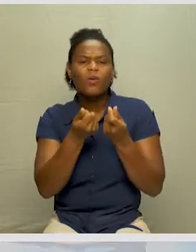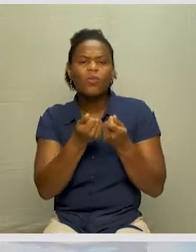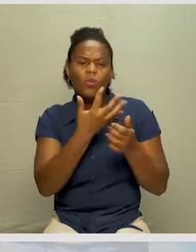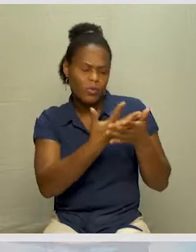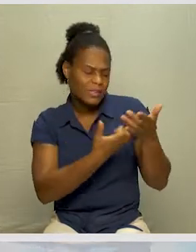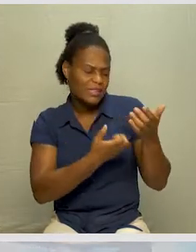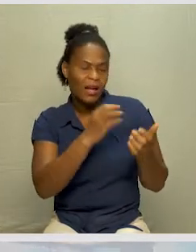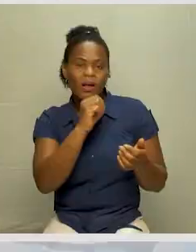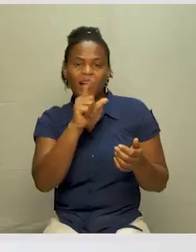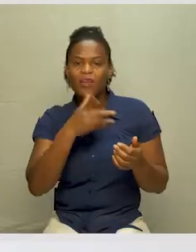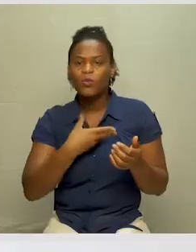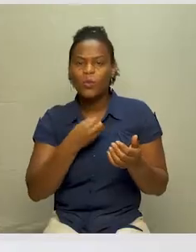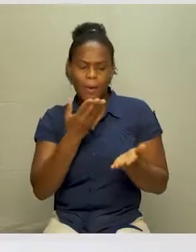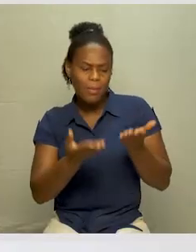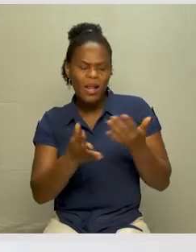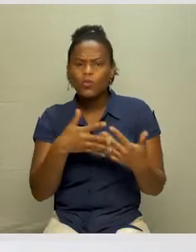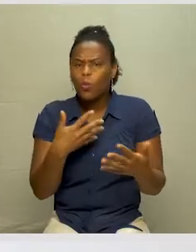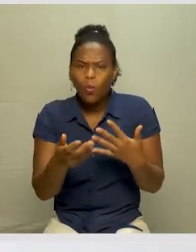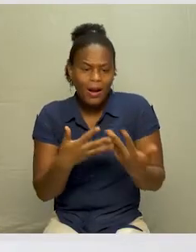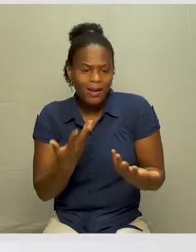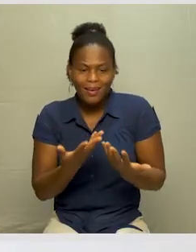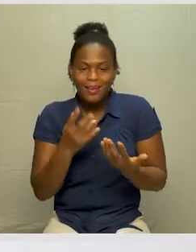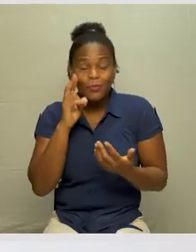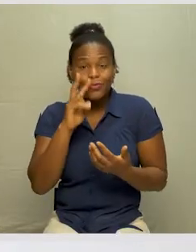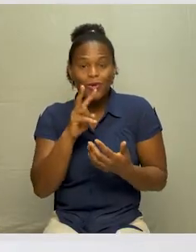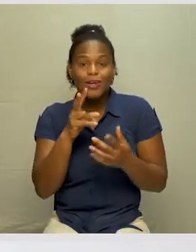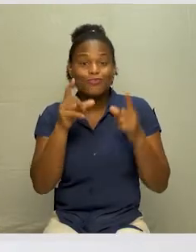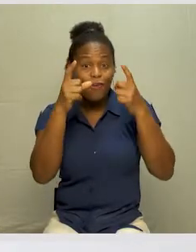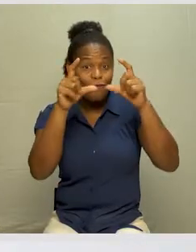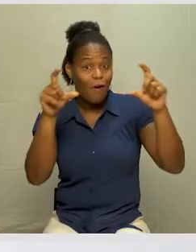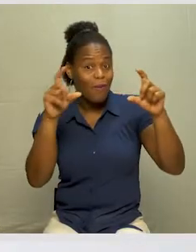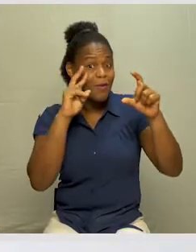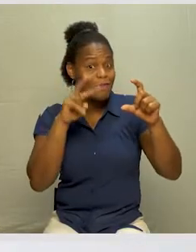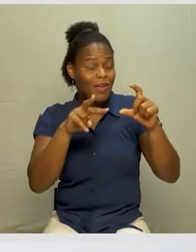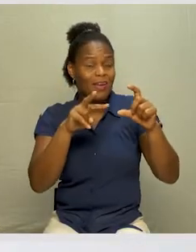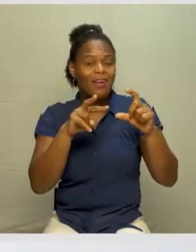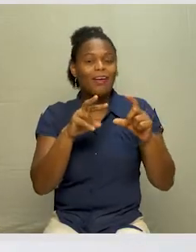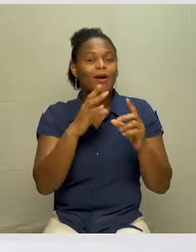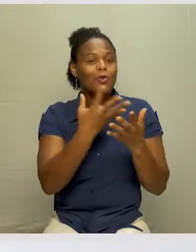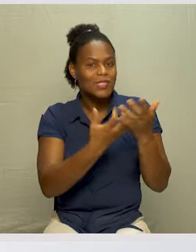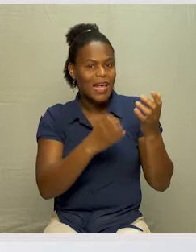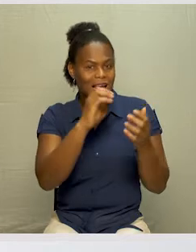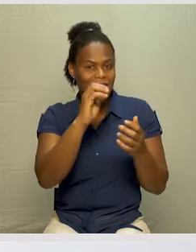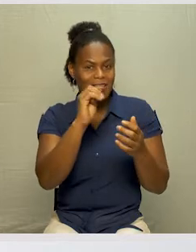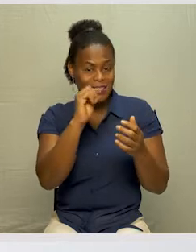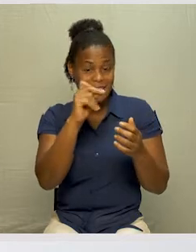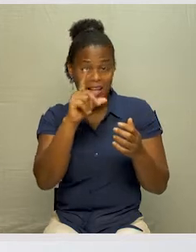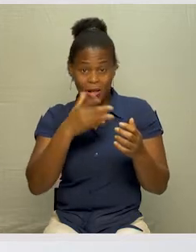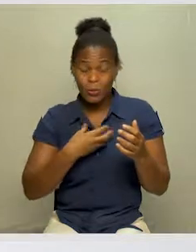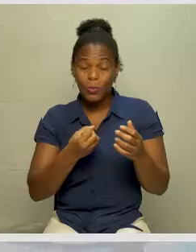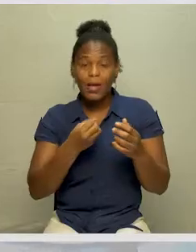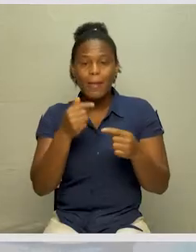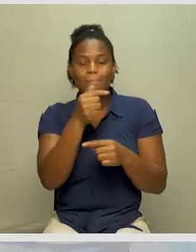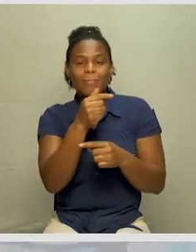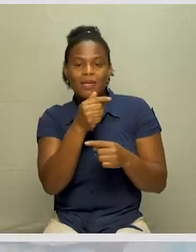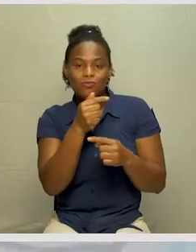qualquer balança. Como é que é? O saldo obtém-se pela diferença entre